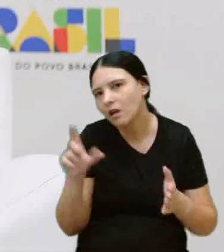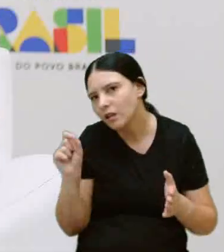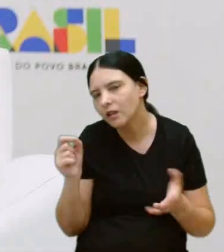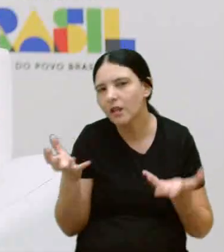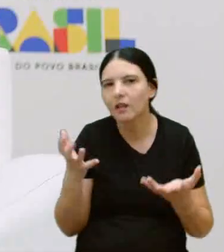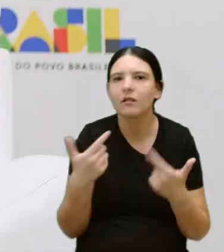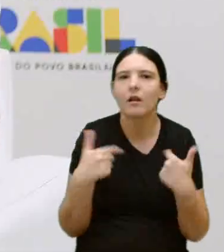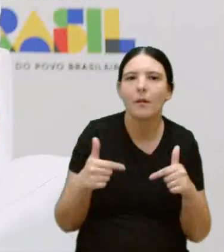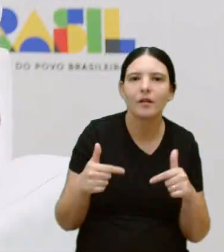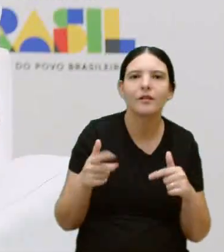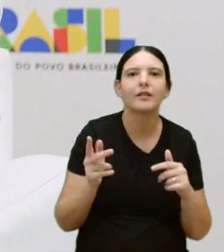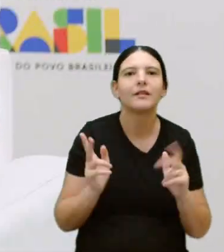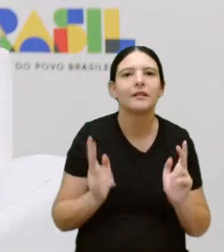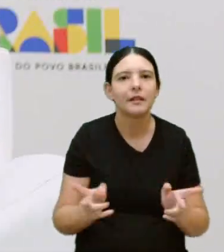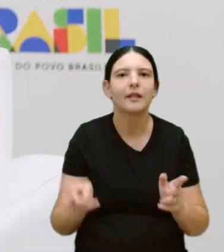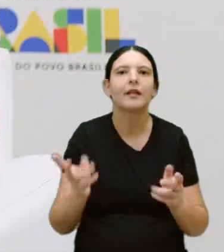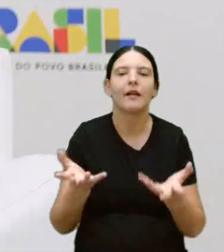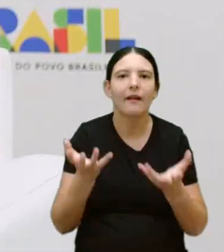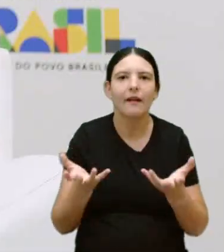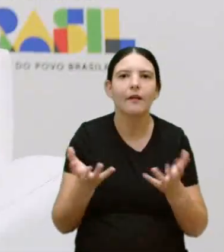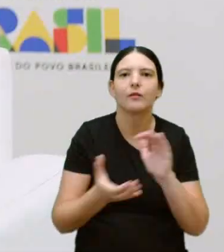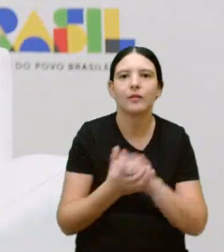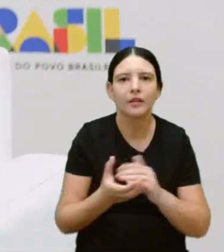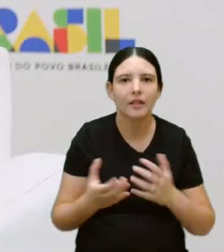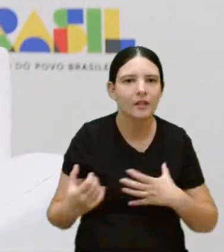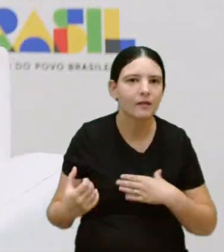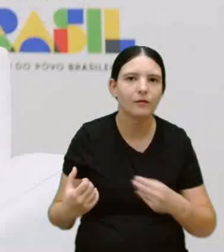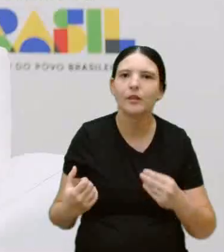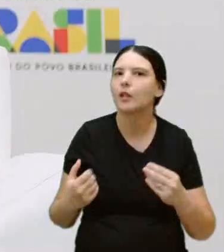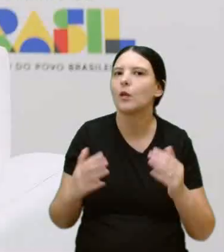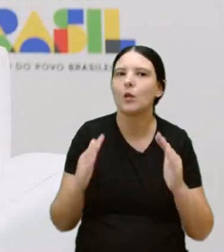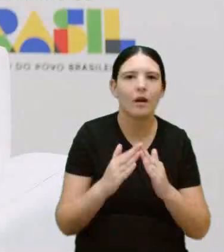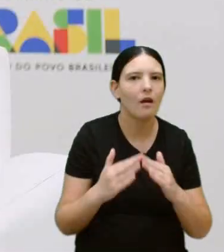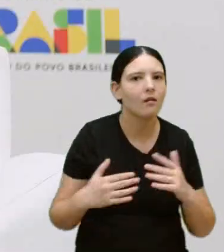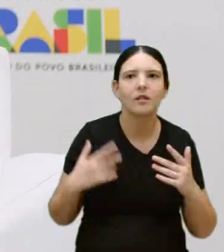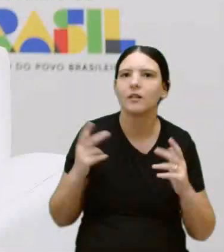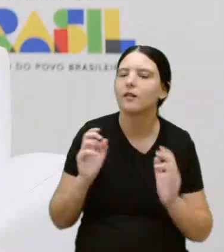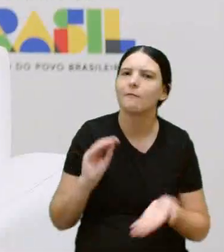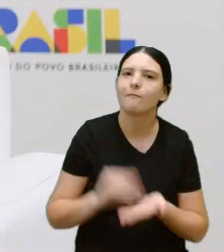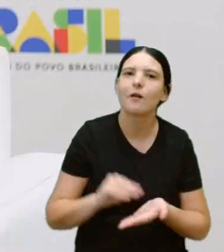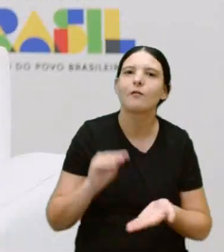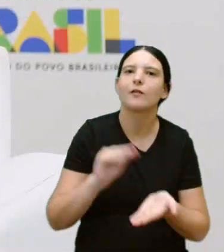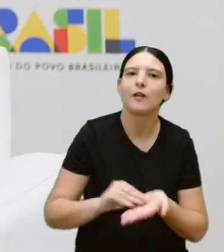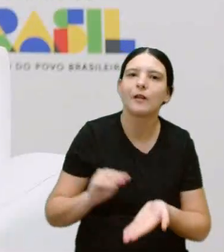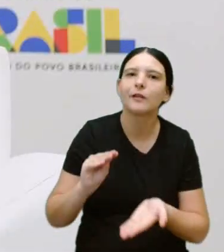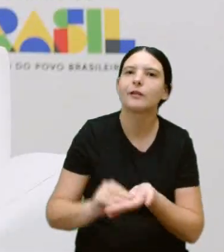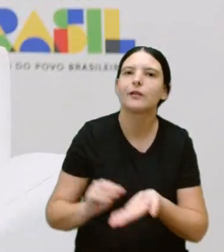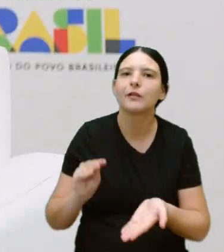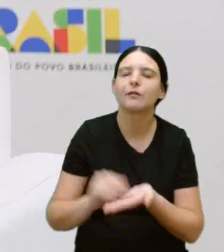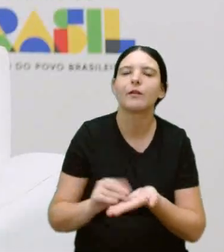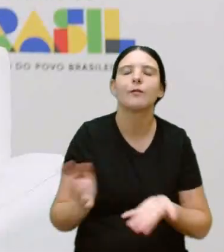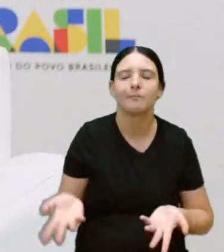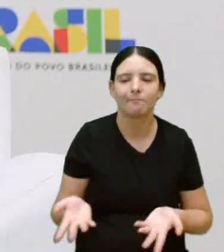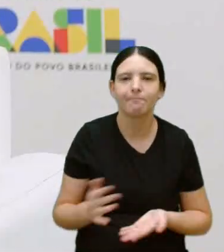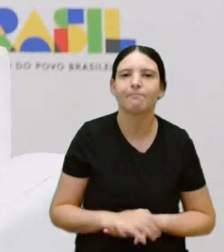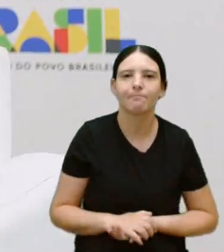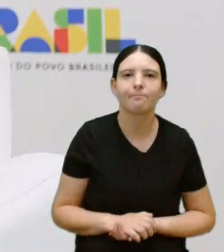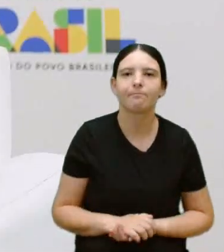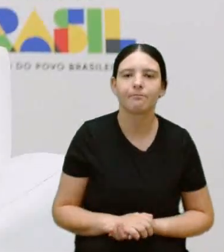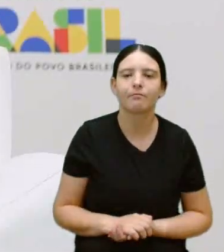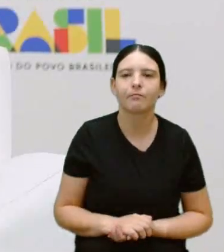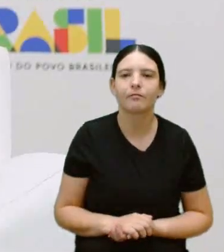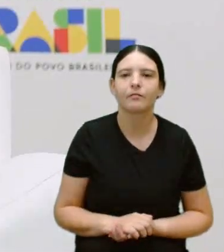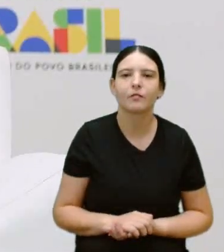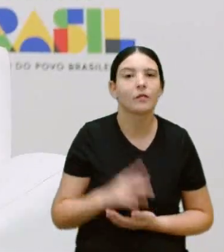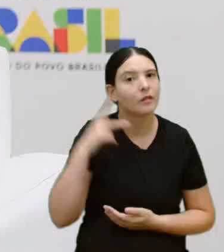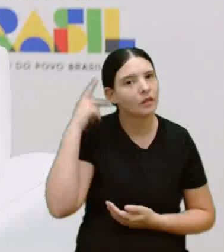tem algo mais. Casei, quero filho, quero uma casa. Sempre está algo faltando. Essa é uma lógica psicanalítica.